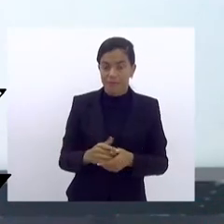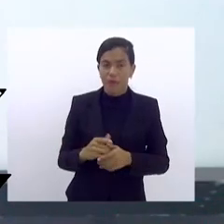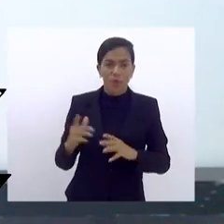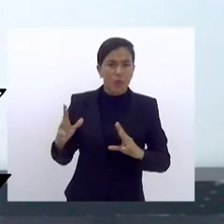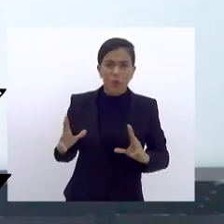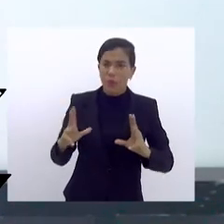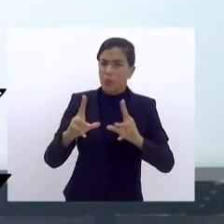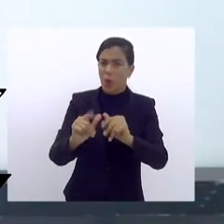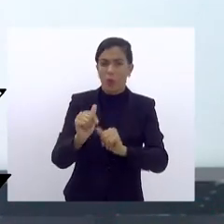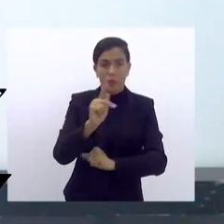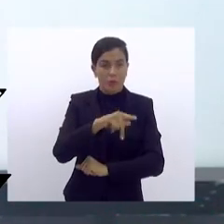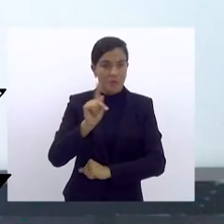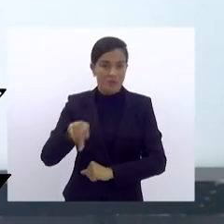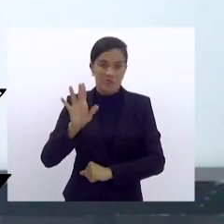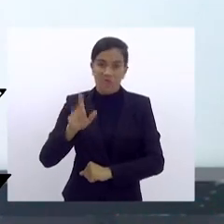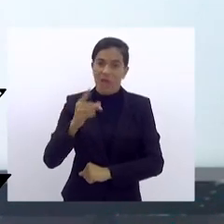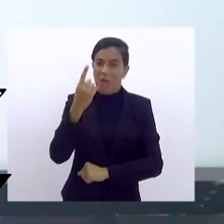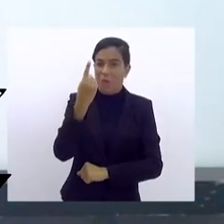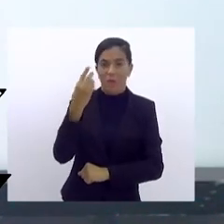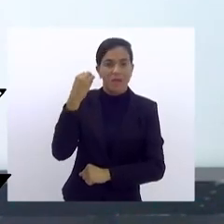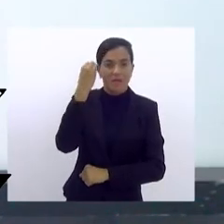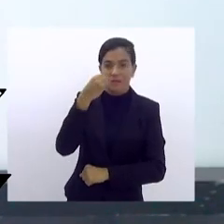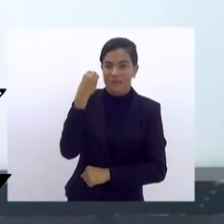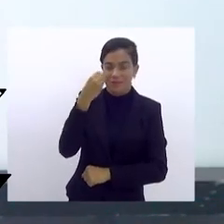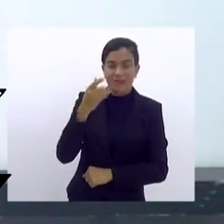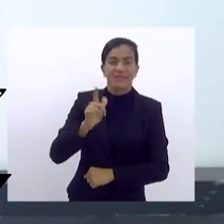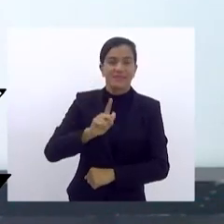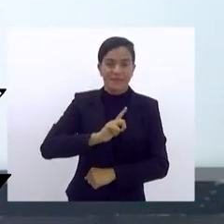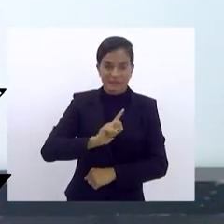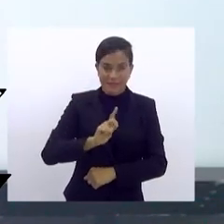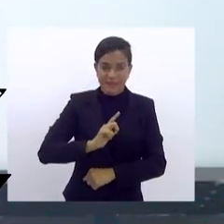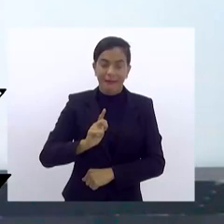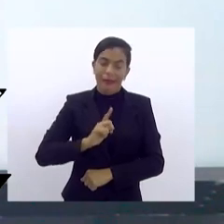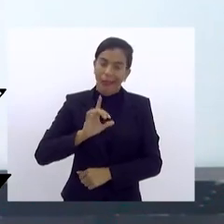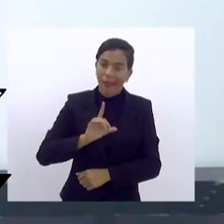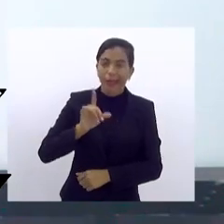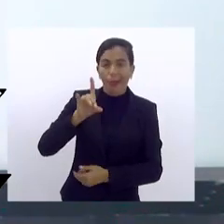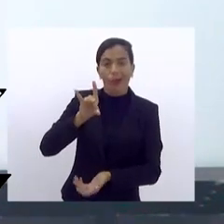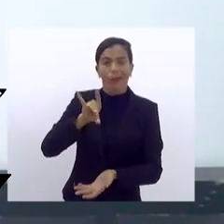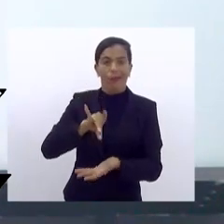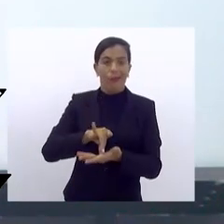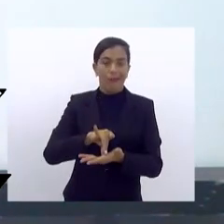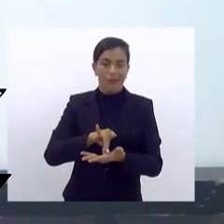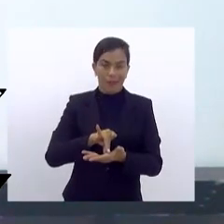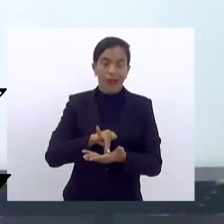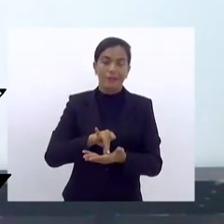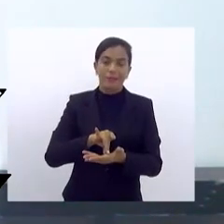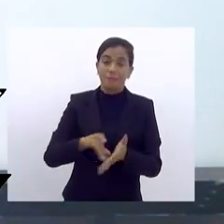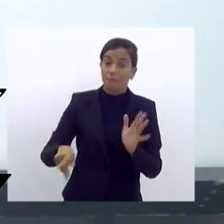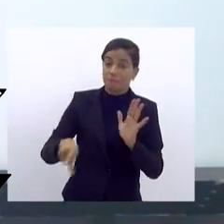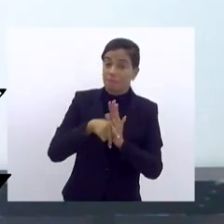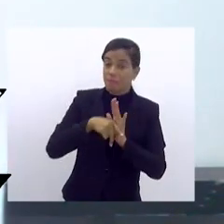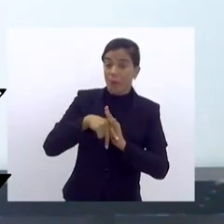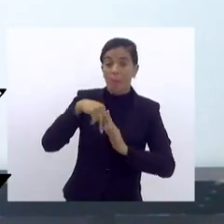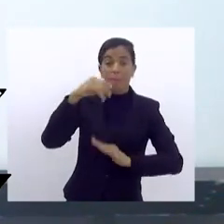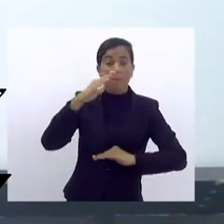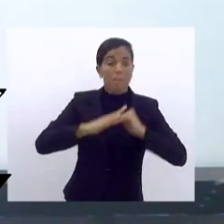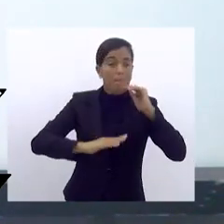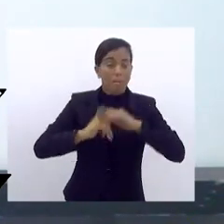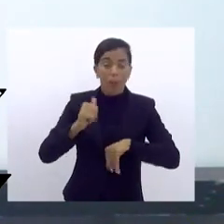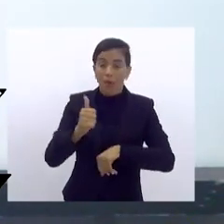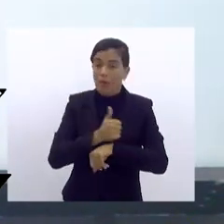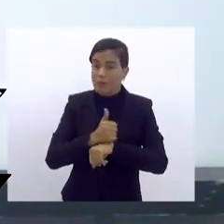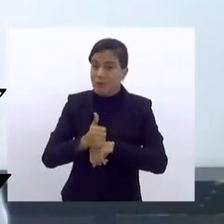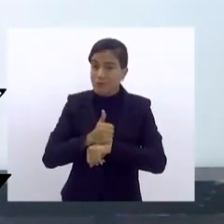professores vivenciaram isso essa realidade é uma realidade inclusive dos profissionais docentes